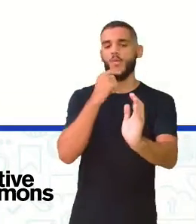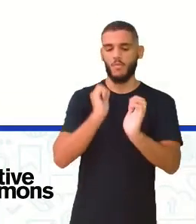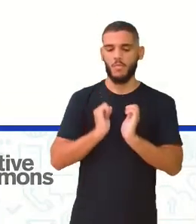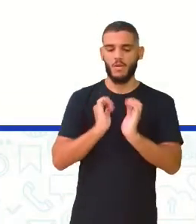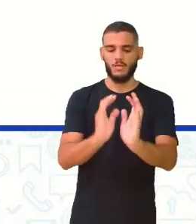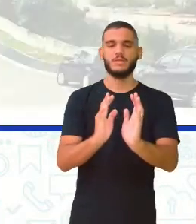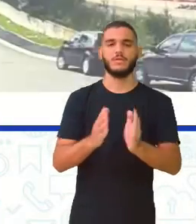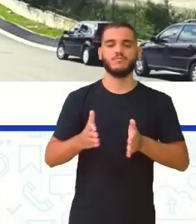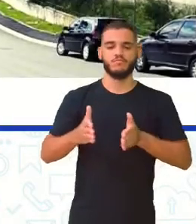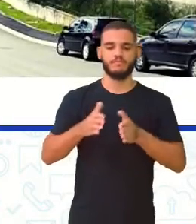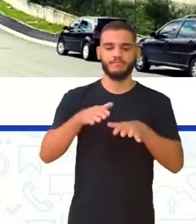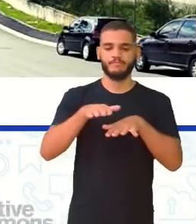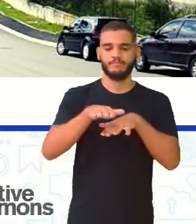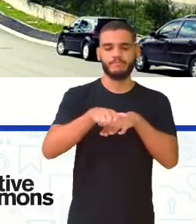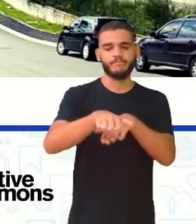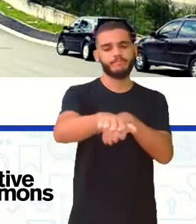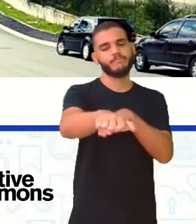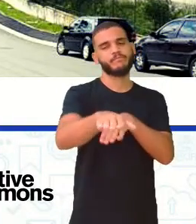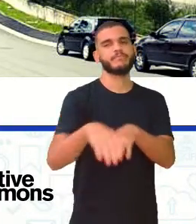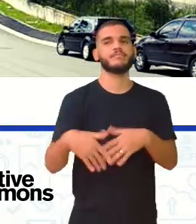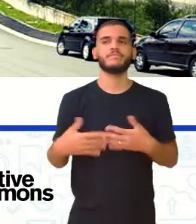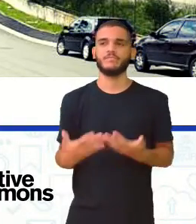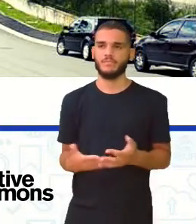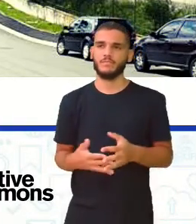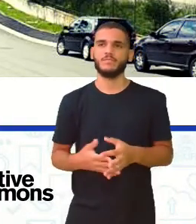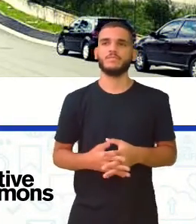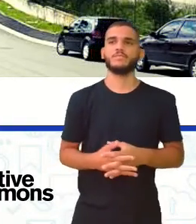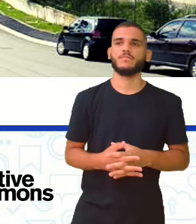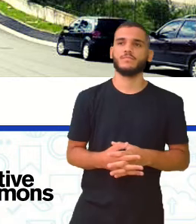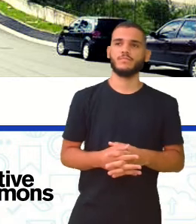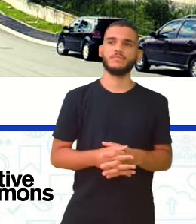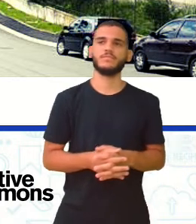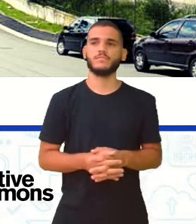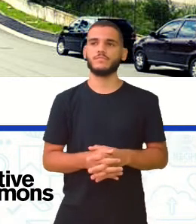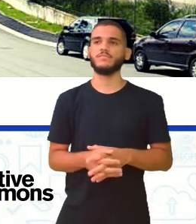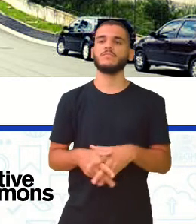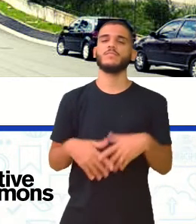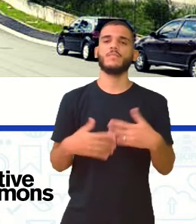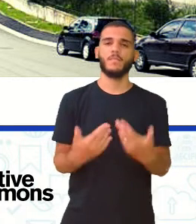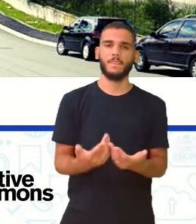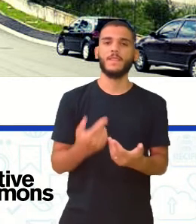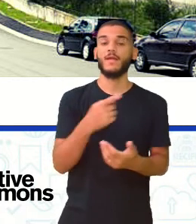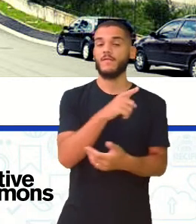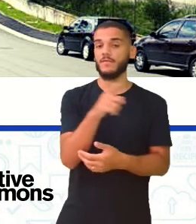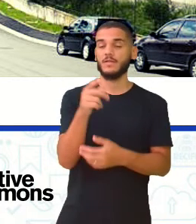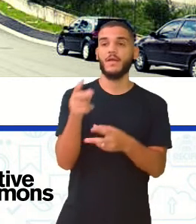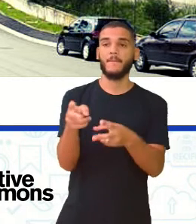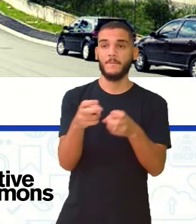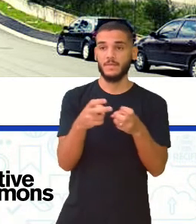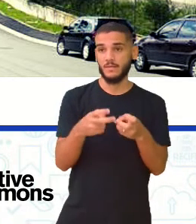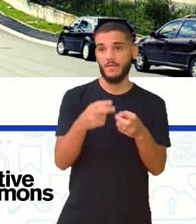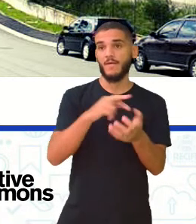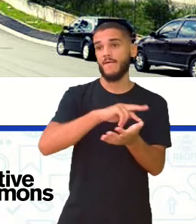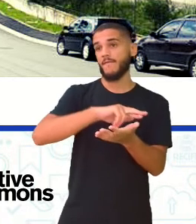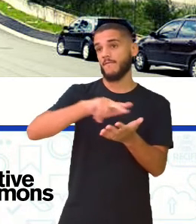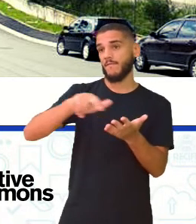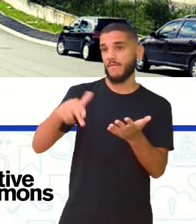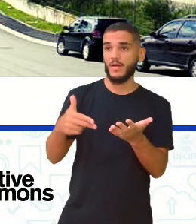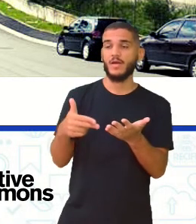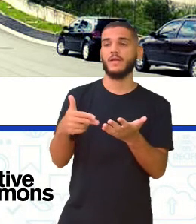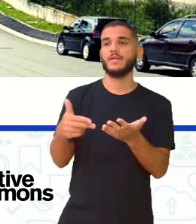humanizada, com uma ação humana naquele lugar. Então, olha aqui, ó, diferentes paisagens podem ser